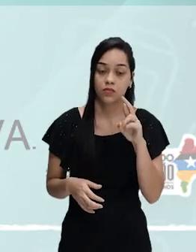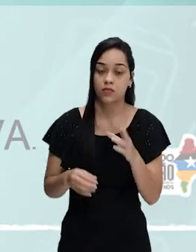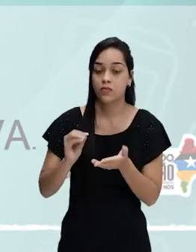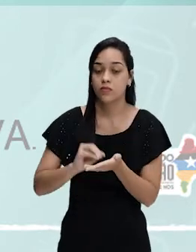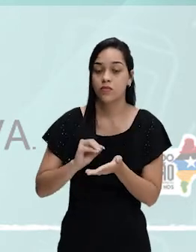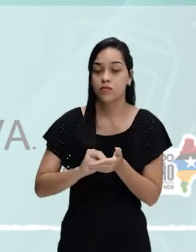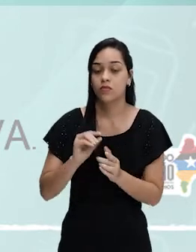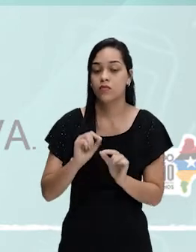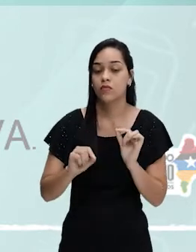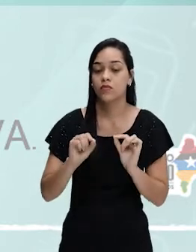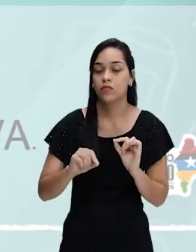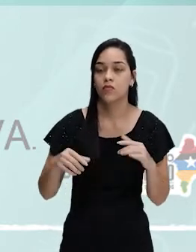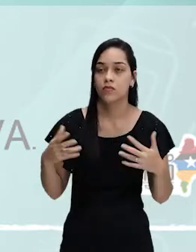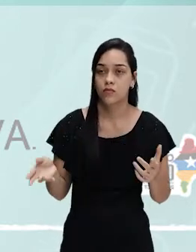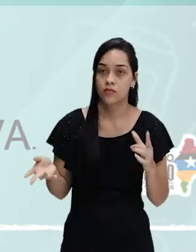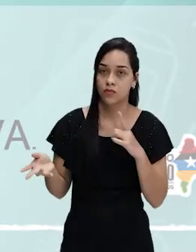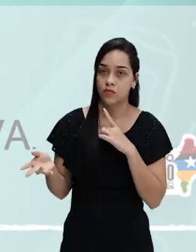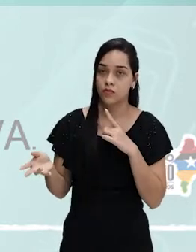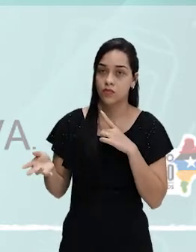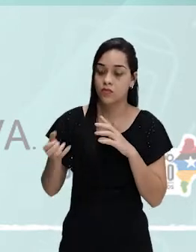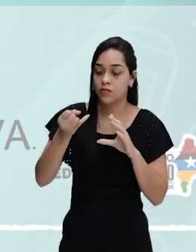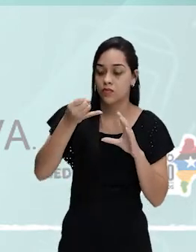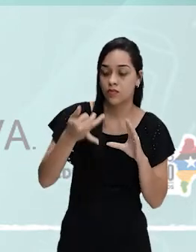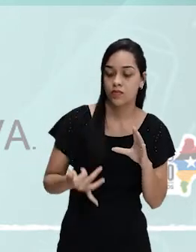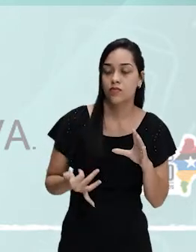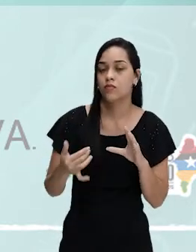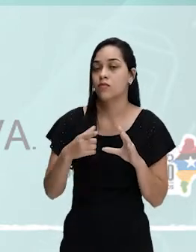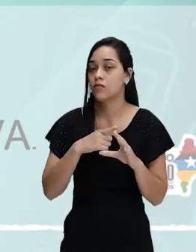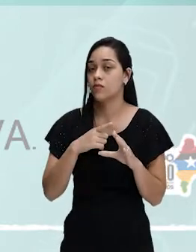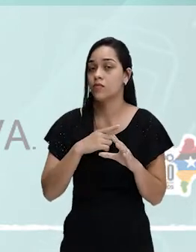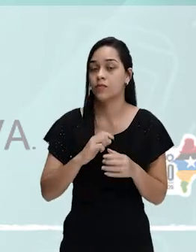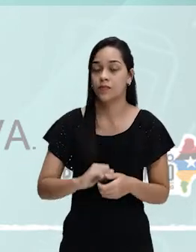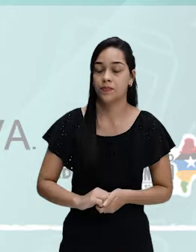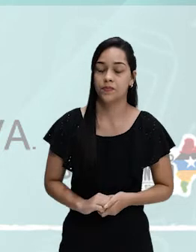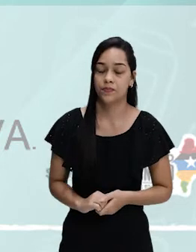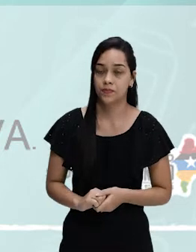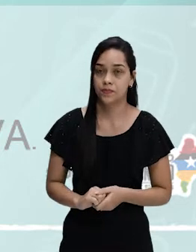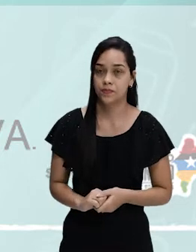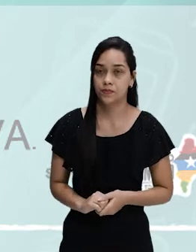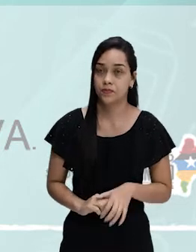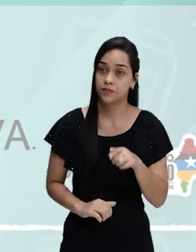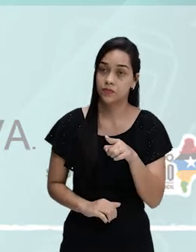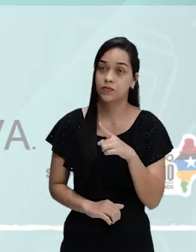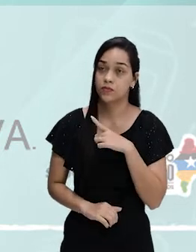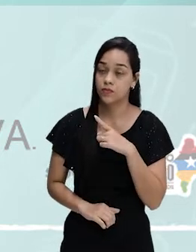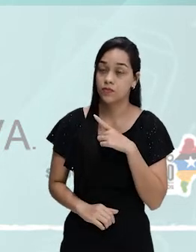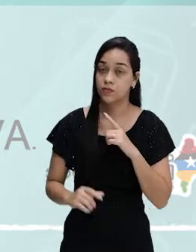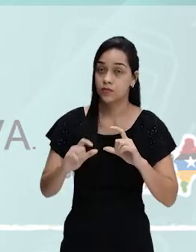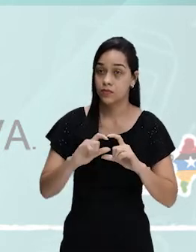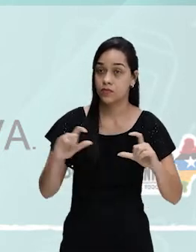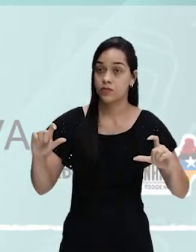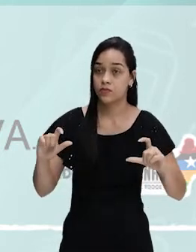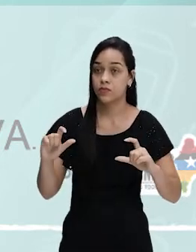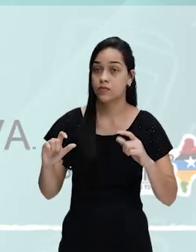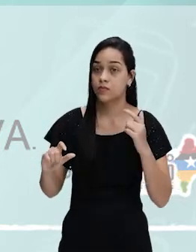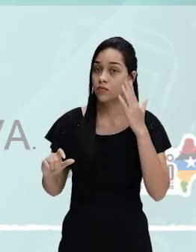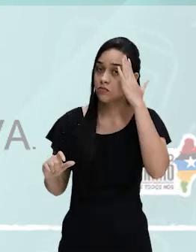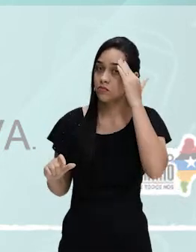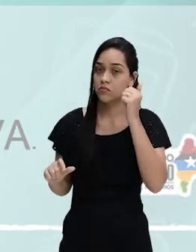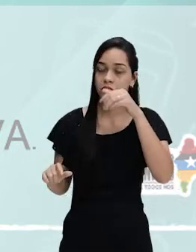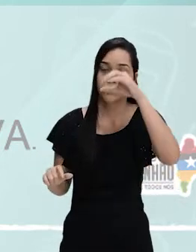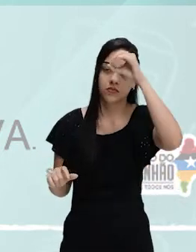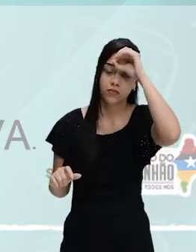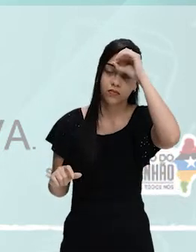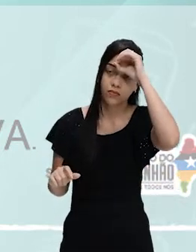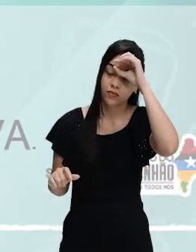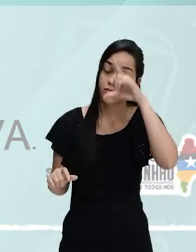quê? Falta o atributo, falta o predicativo. E aí você tem uma oração que não sabemos